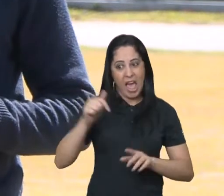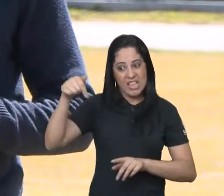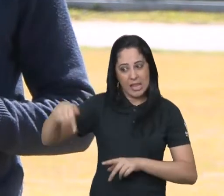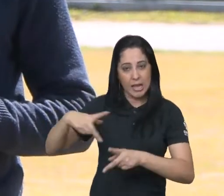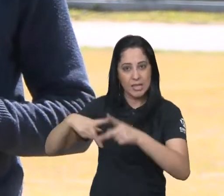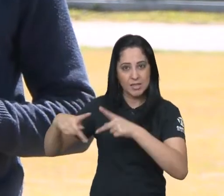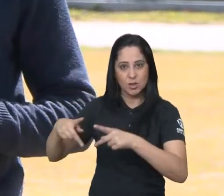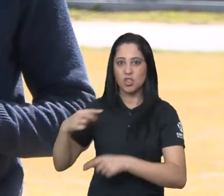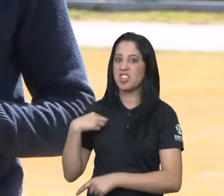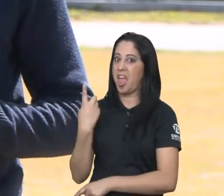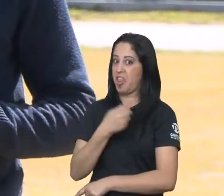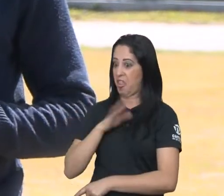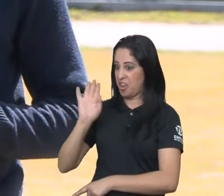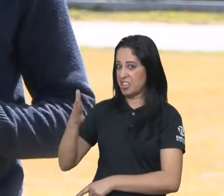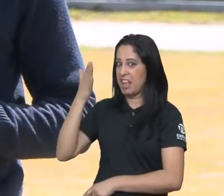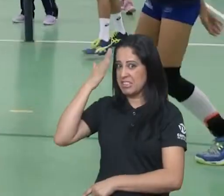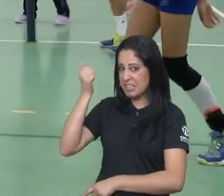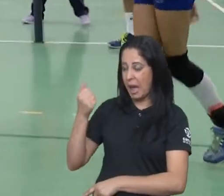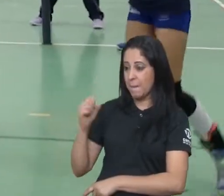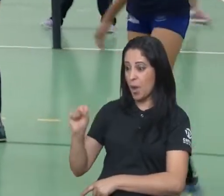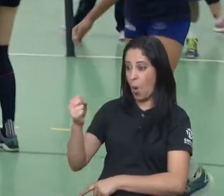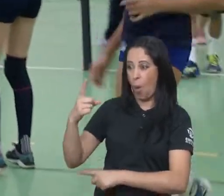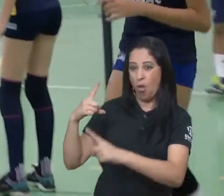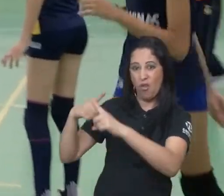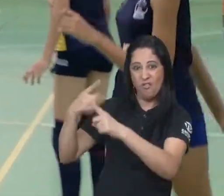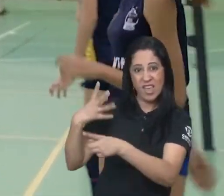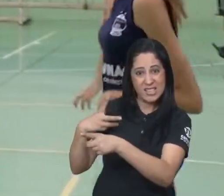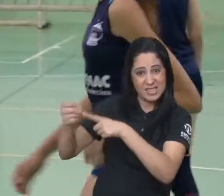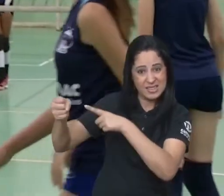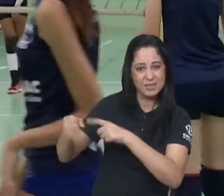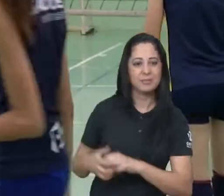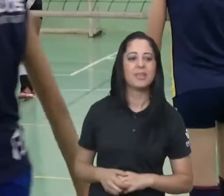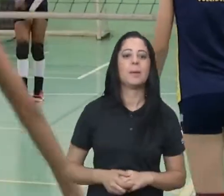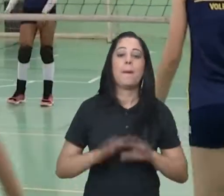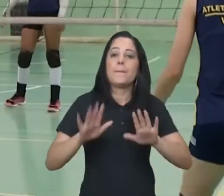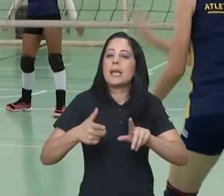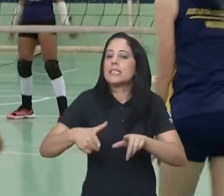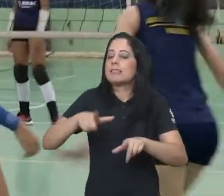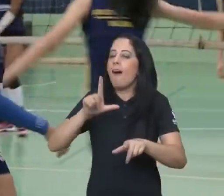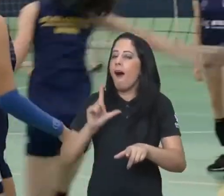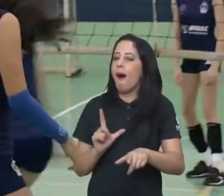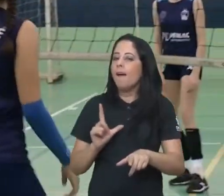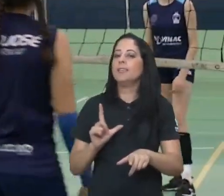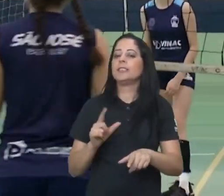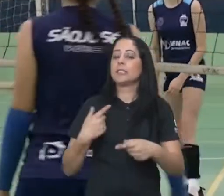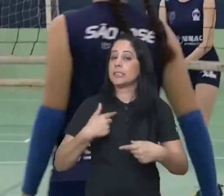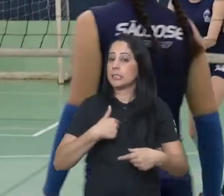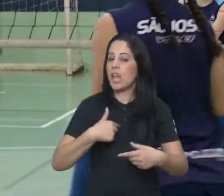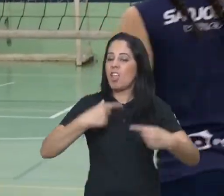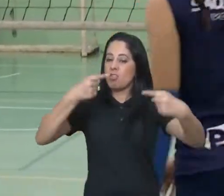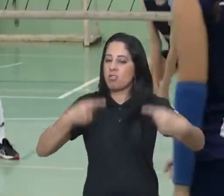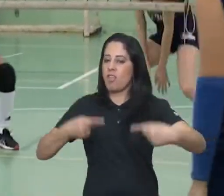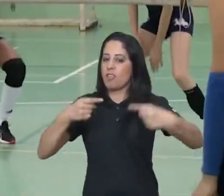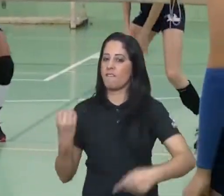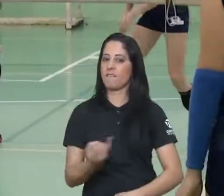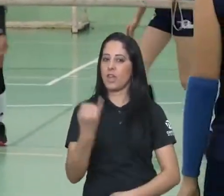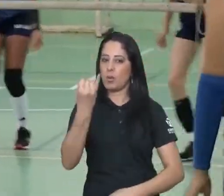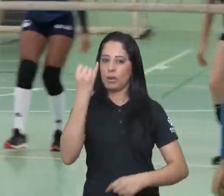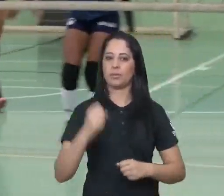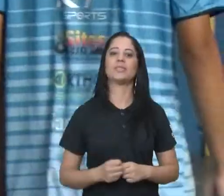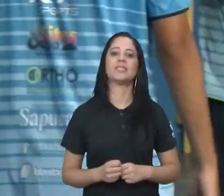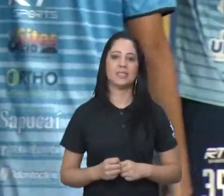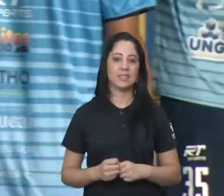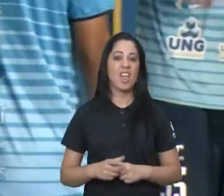a gente já tá de olho no Octa. Mas antes do Octa, os atletas de São José têm um outro desafio